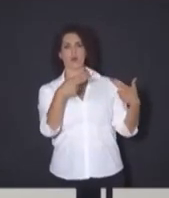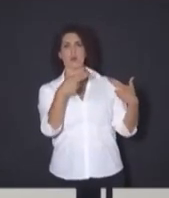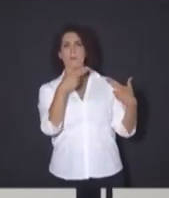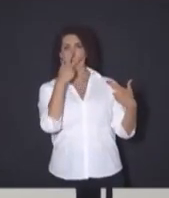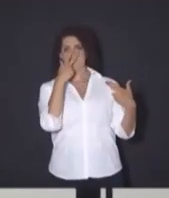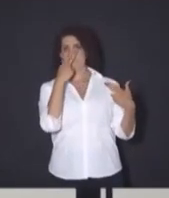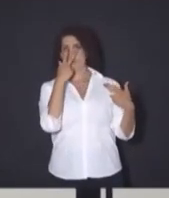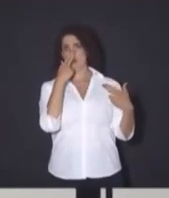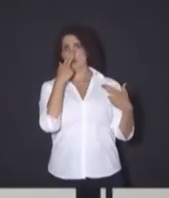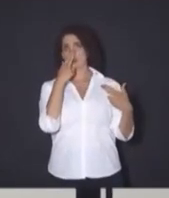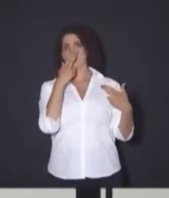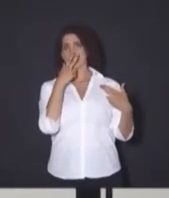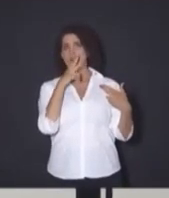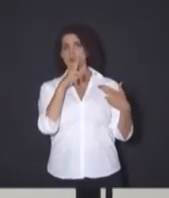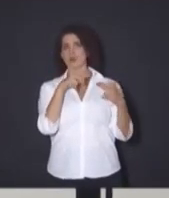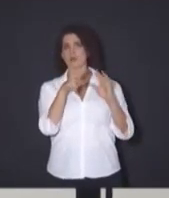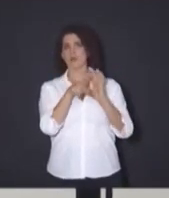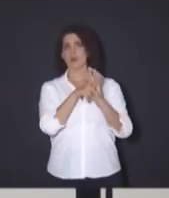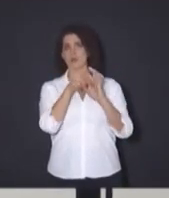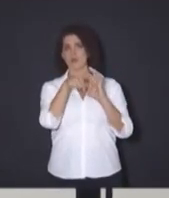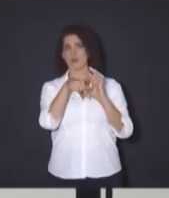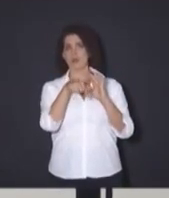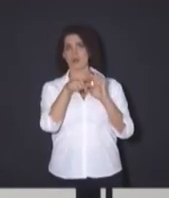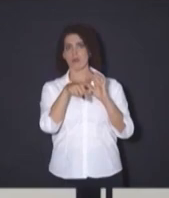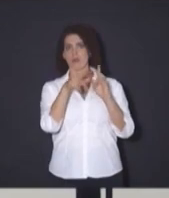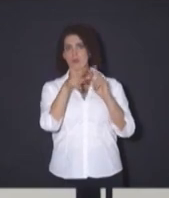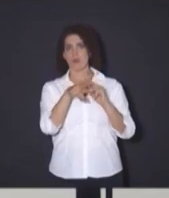parecidos, inclusive, com que nós temos aqui,